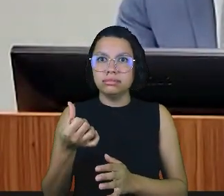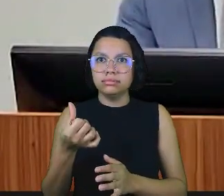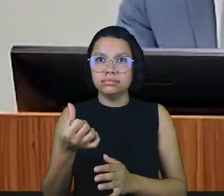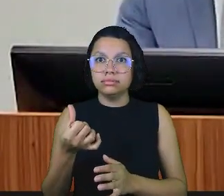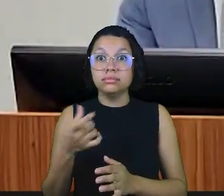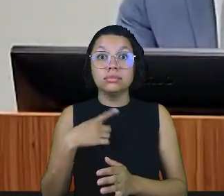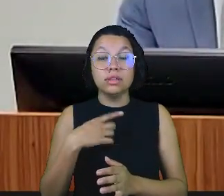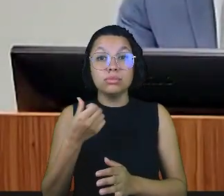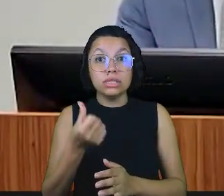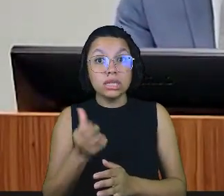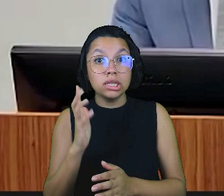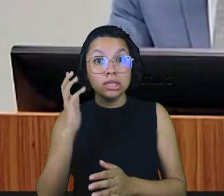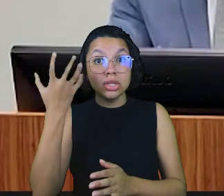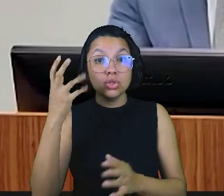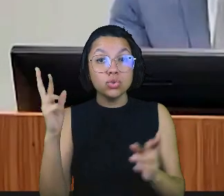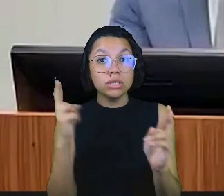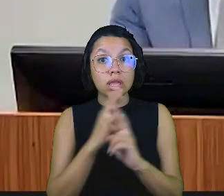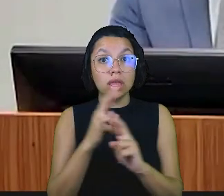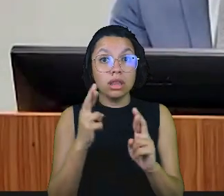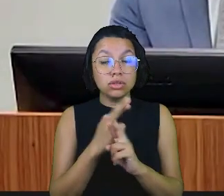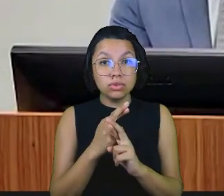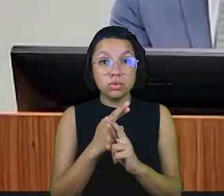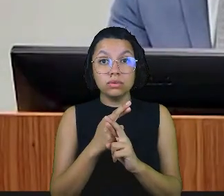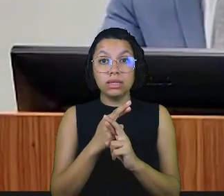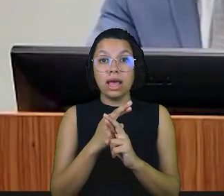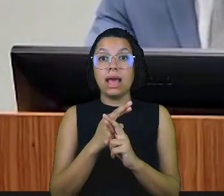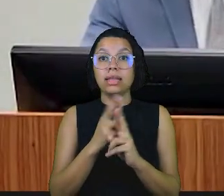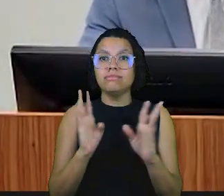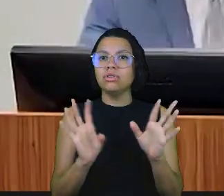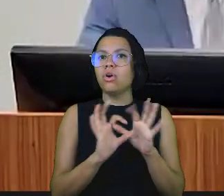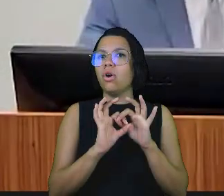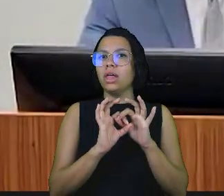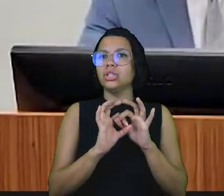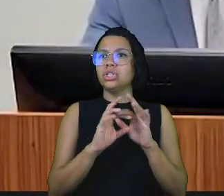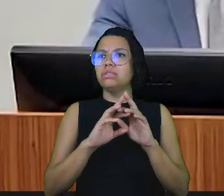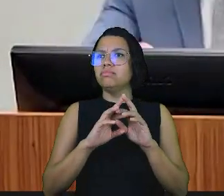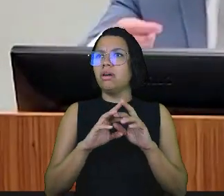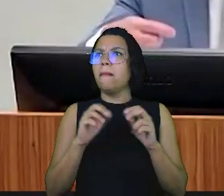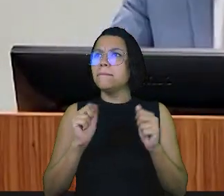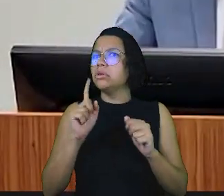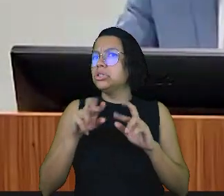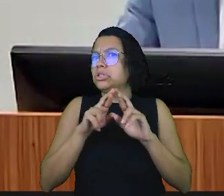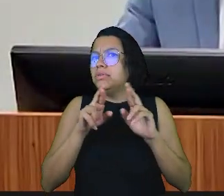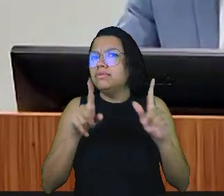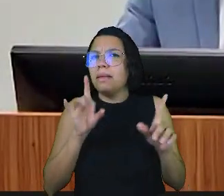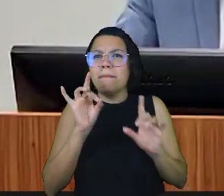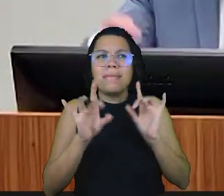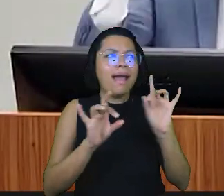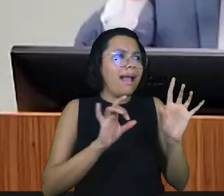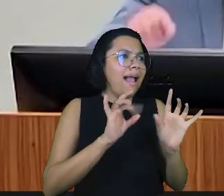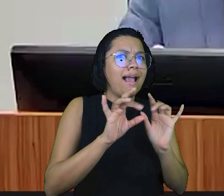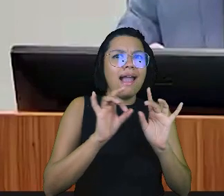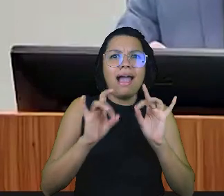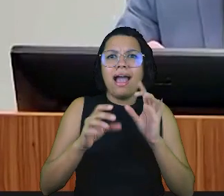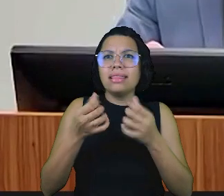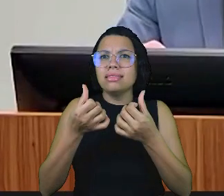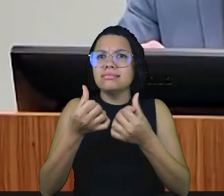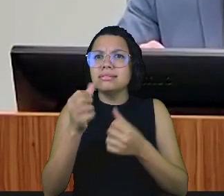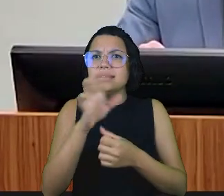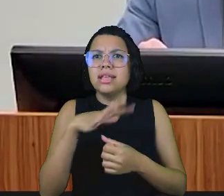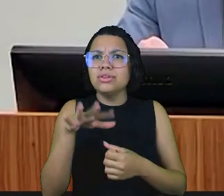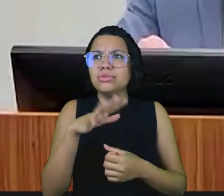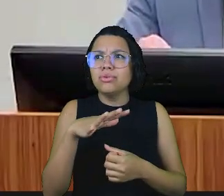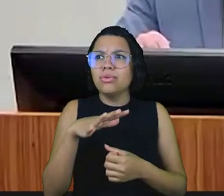decisões vinculativas potencialmente diferentes para cada uma das regiões, e o Código de